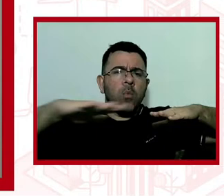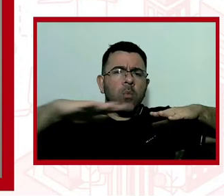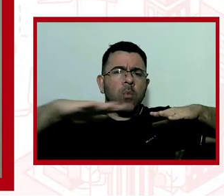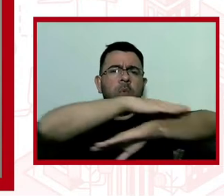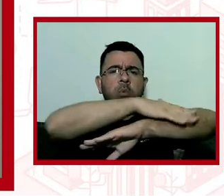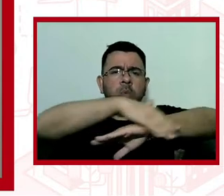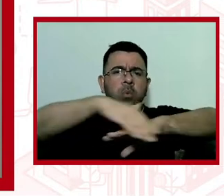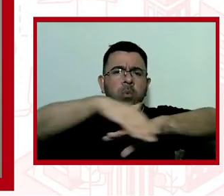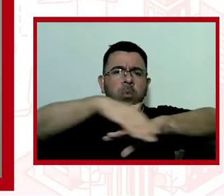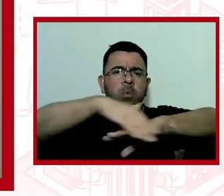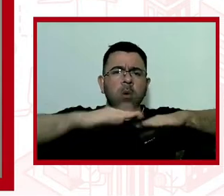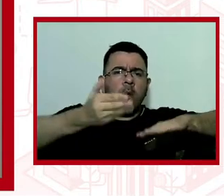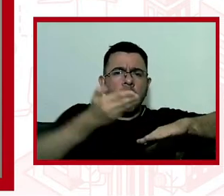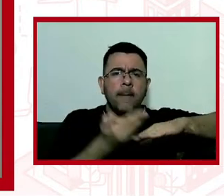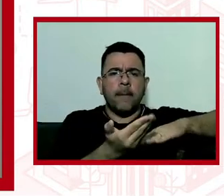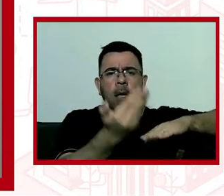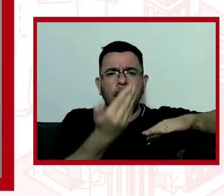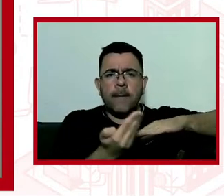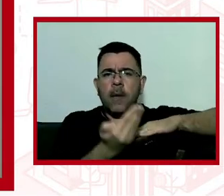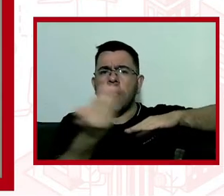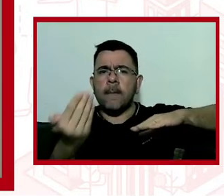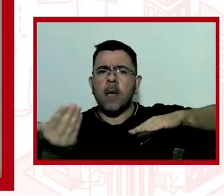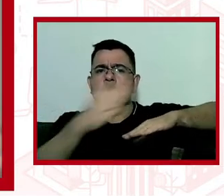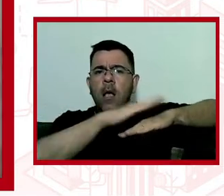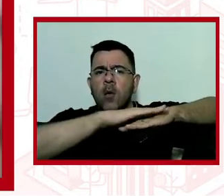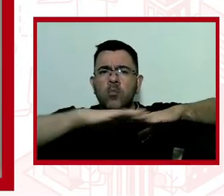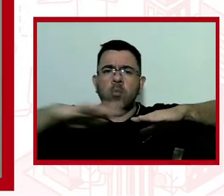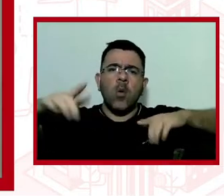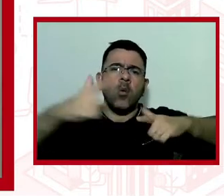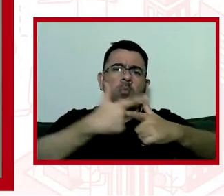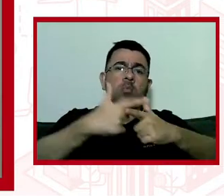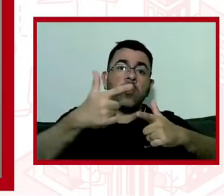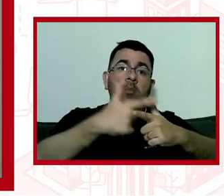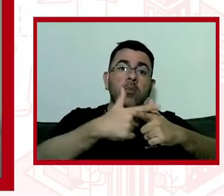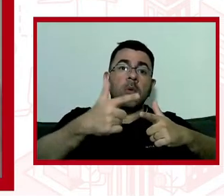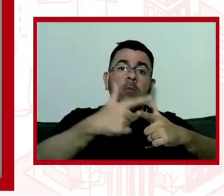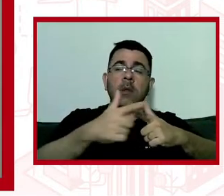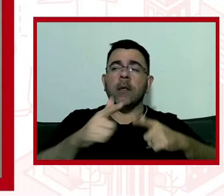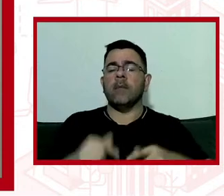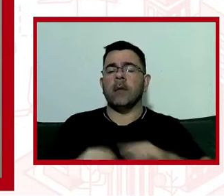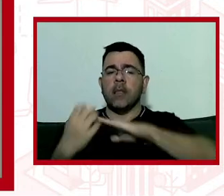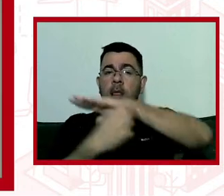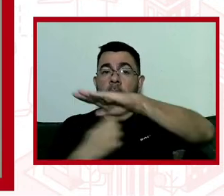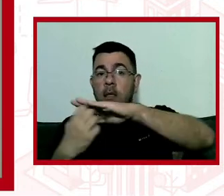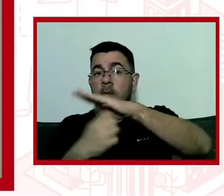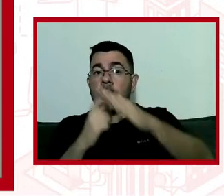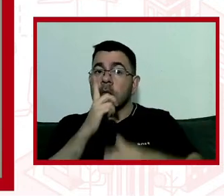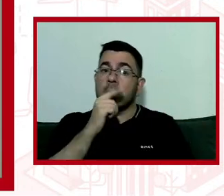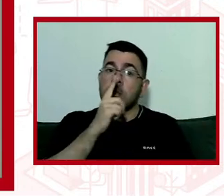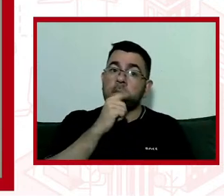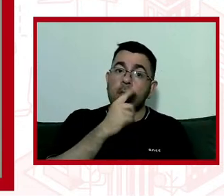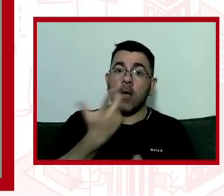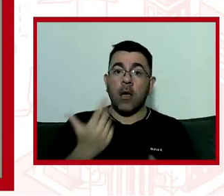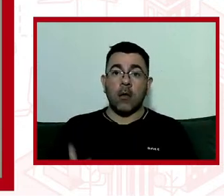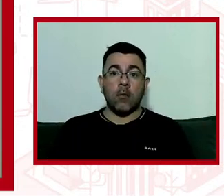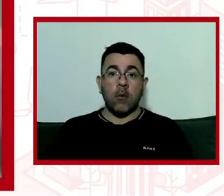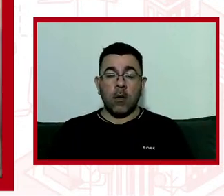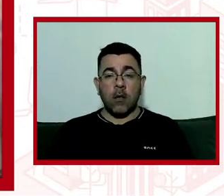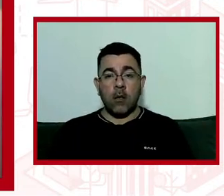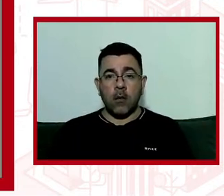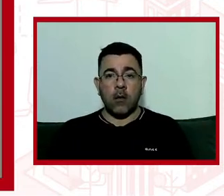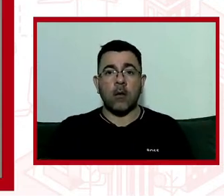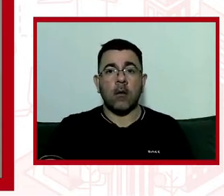os buracos da cidade identificar os problemas da companhia de abastecimento de água que tem buraco na cidade e os